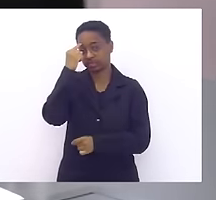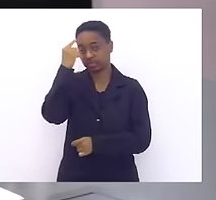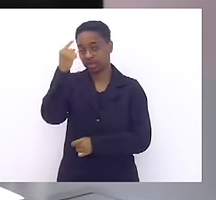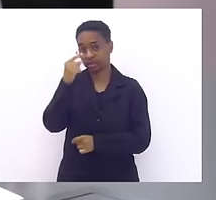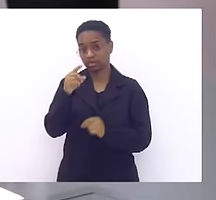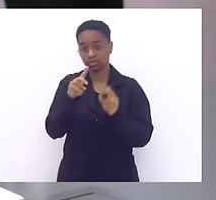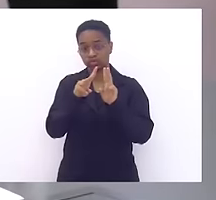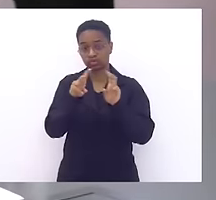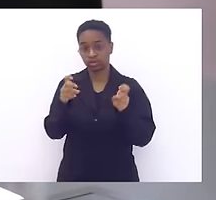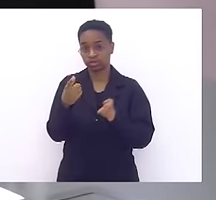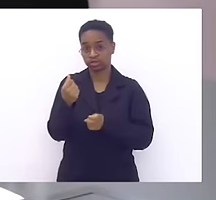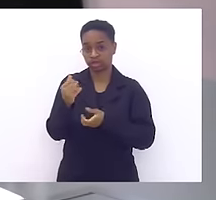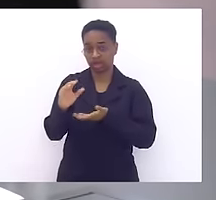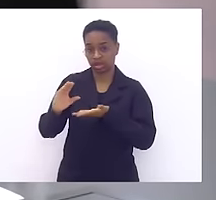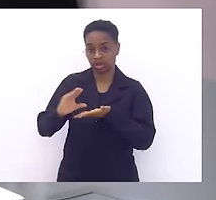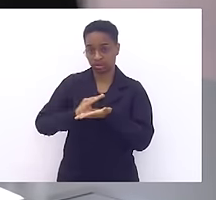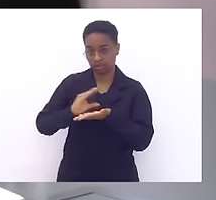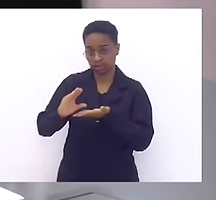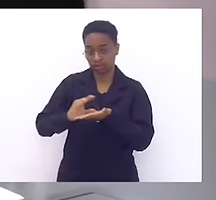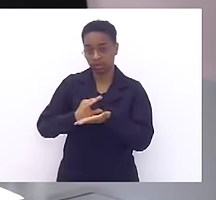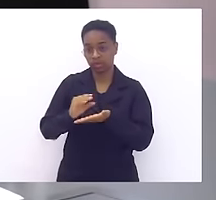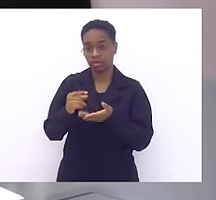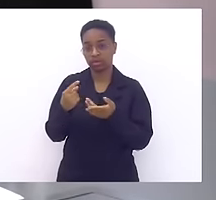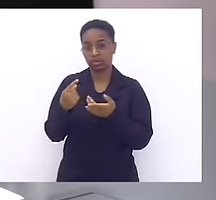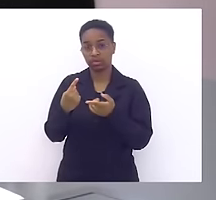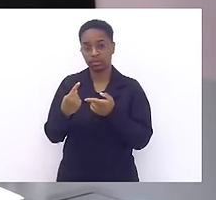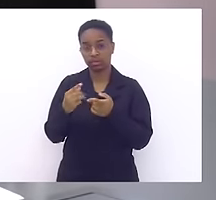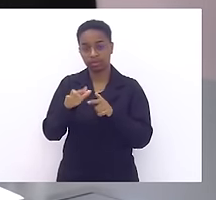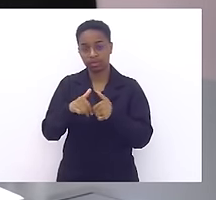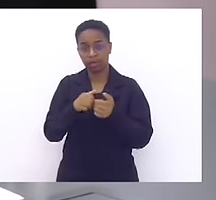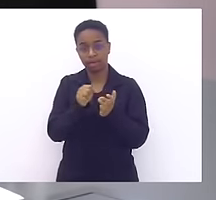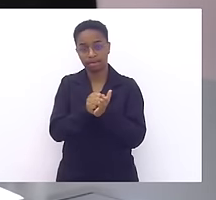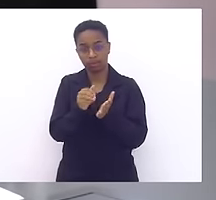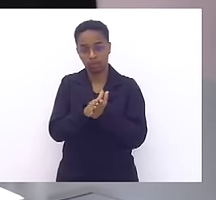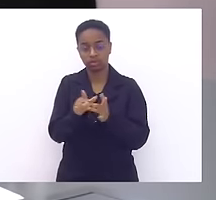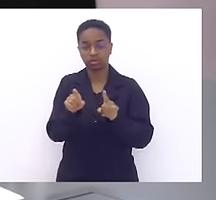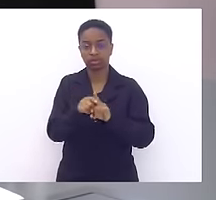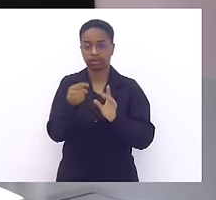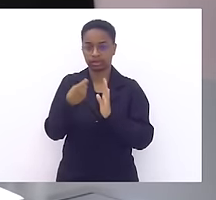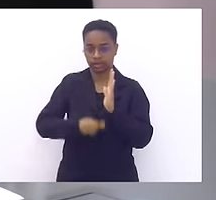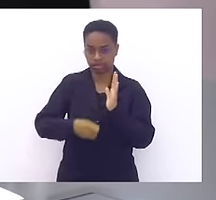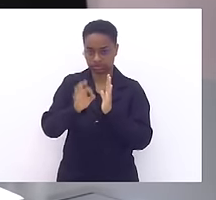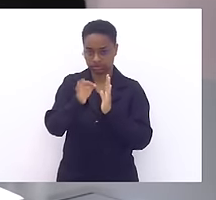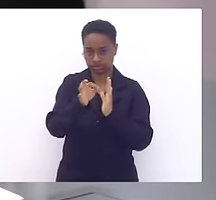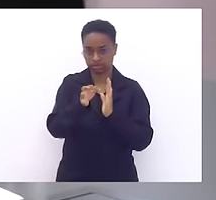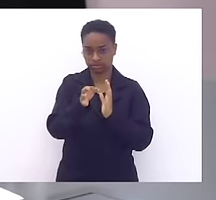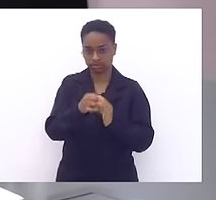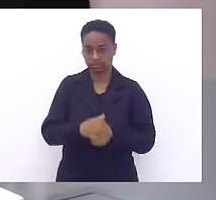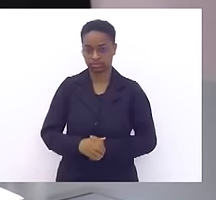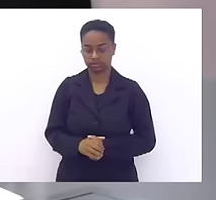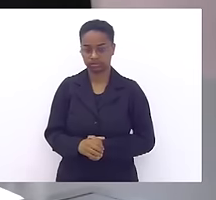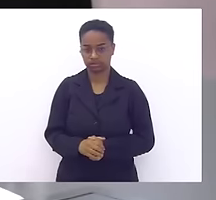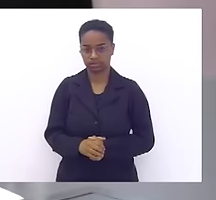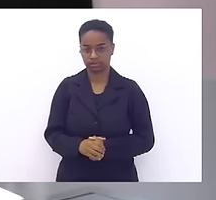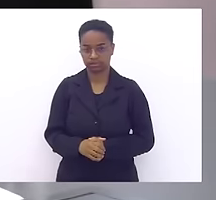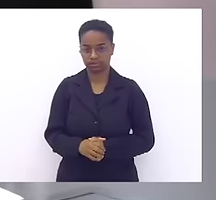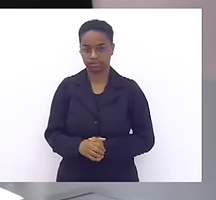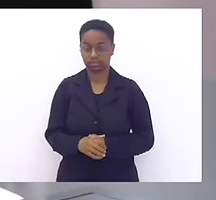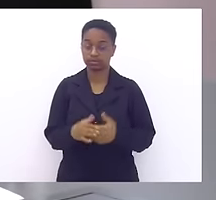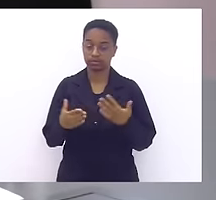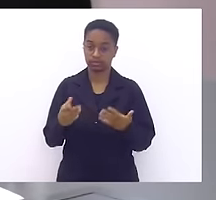das receitas que eram advindas das multas e das taxas correto E aí